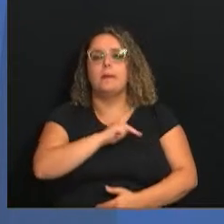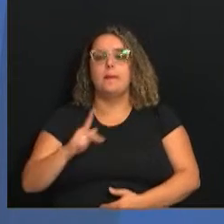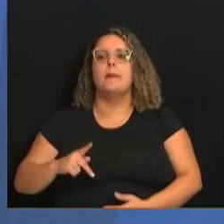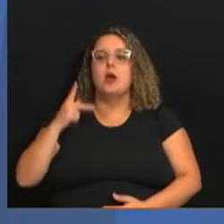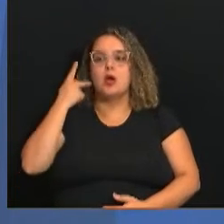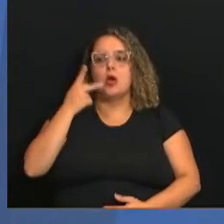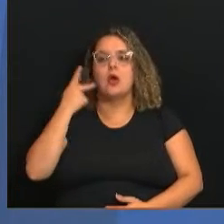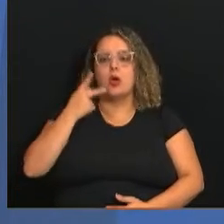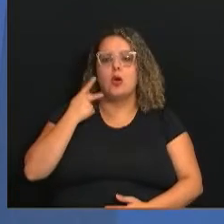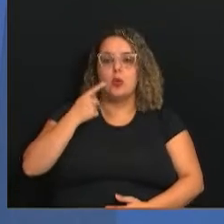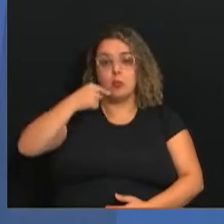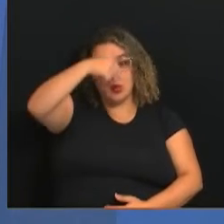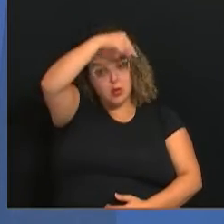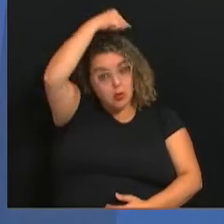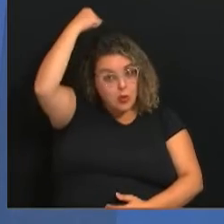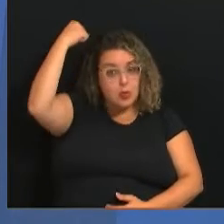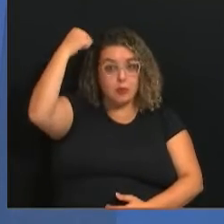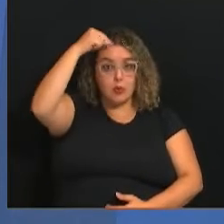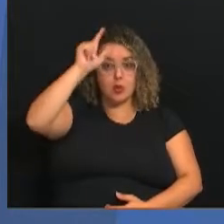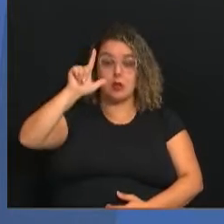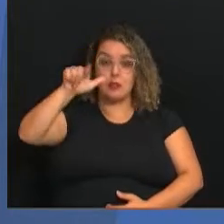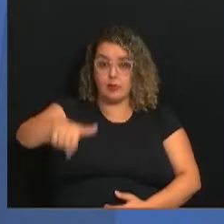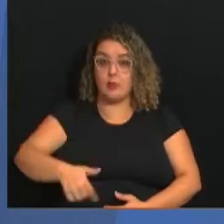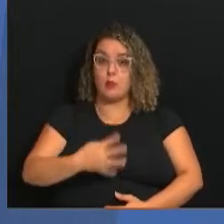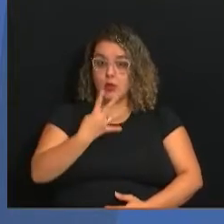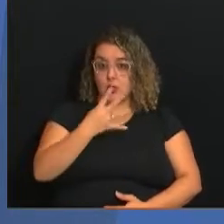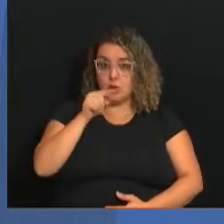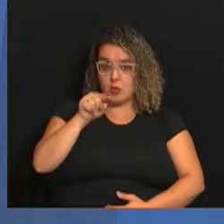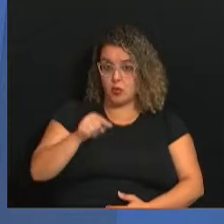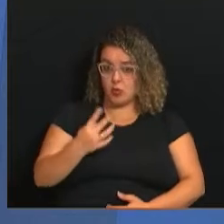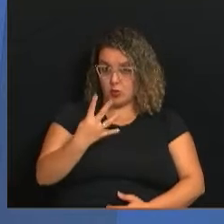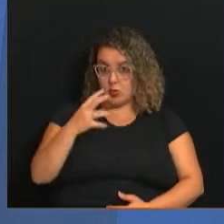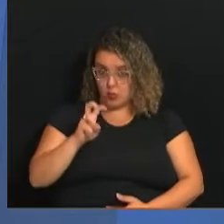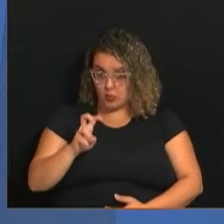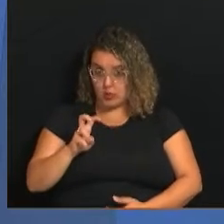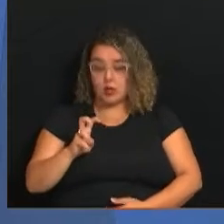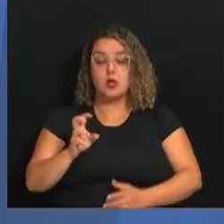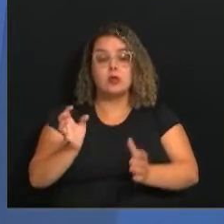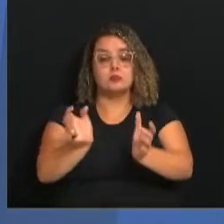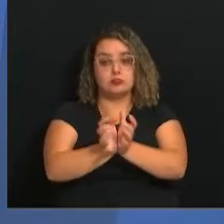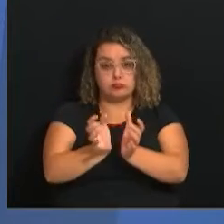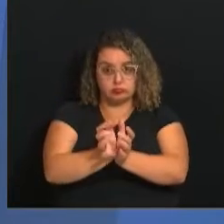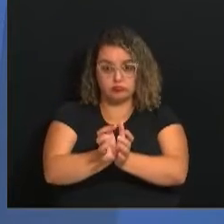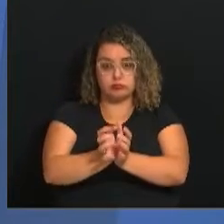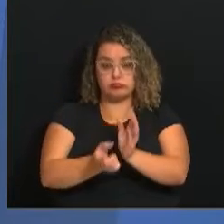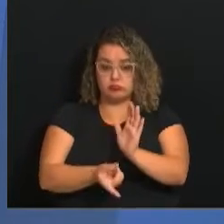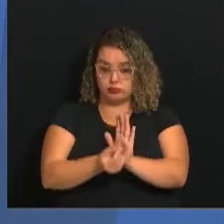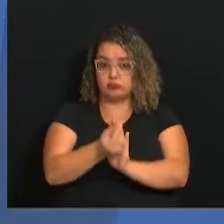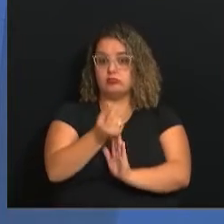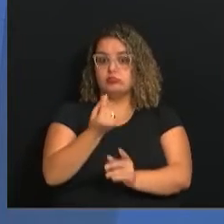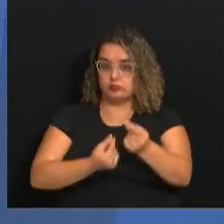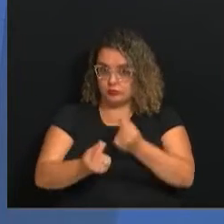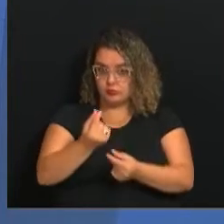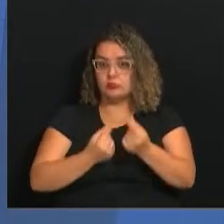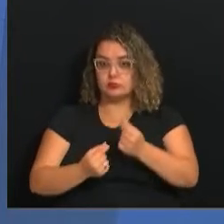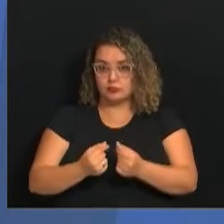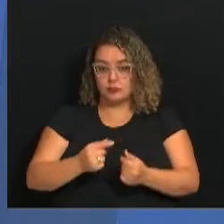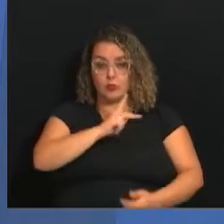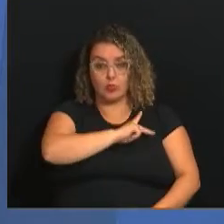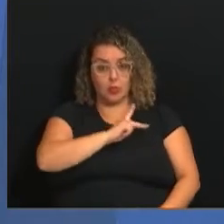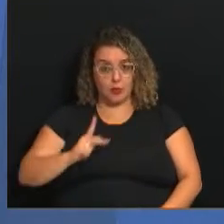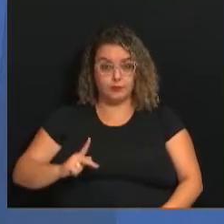ser fixados placa ou cartaz em local visível e de fácil localização, com o número do telefone